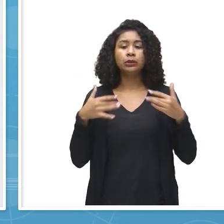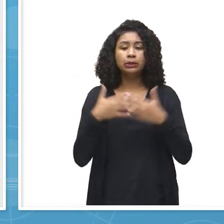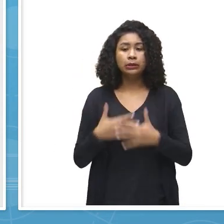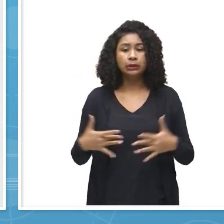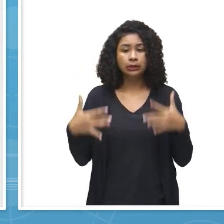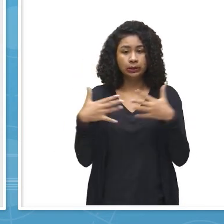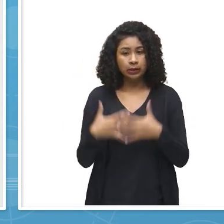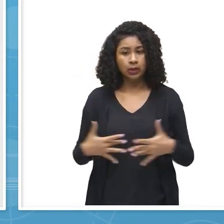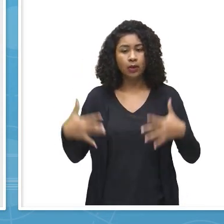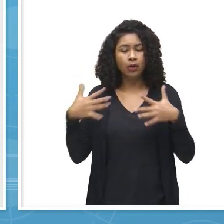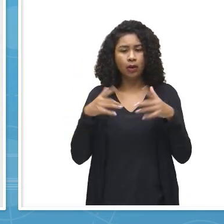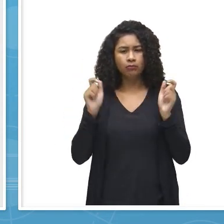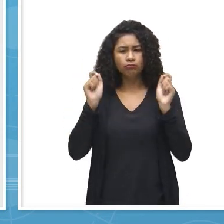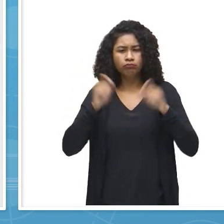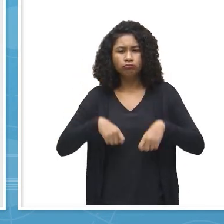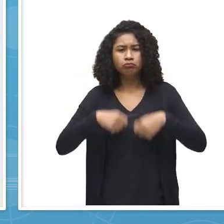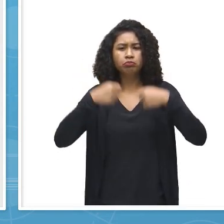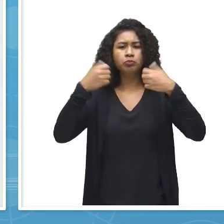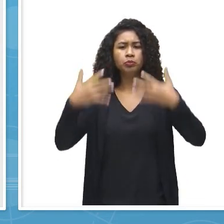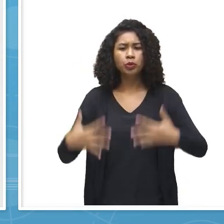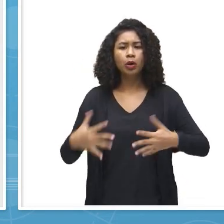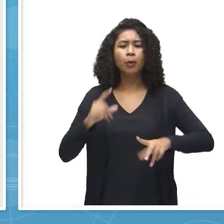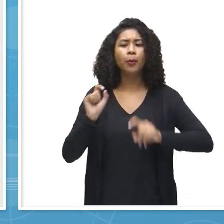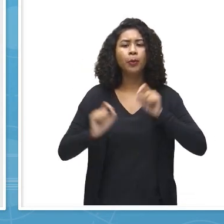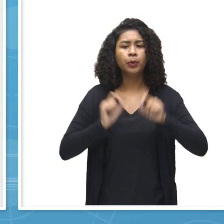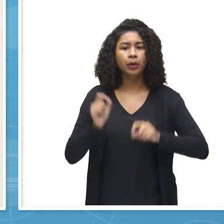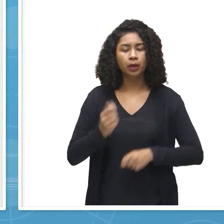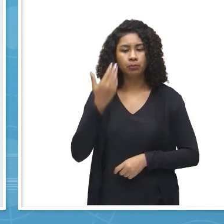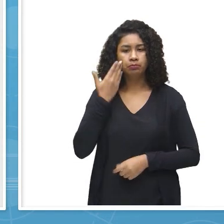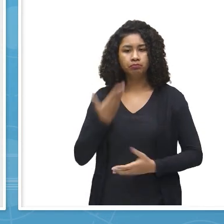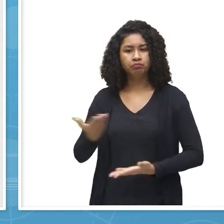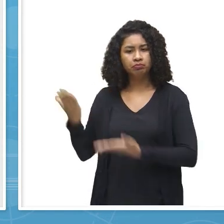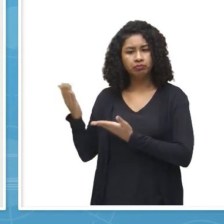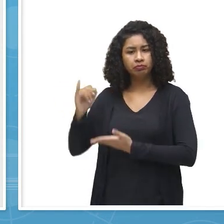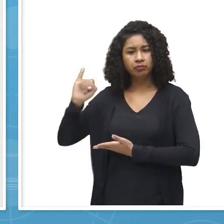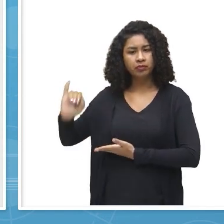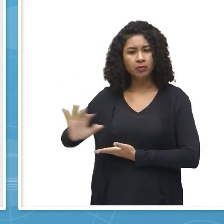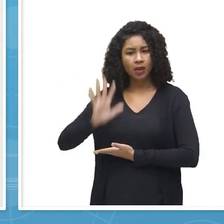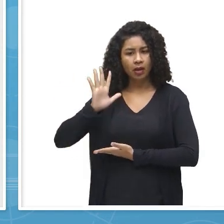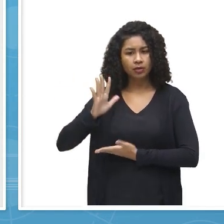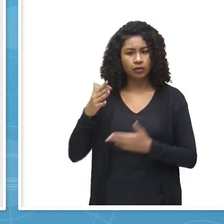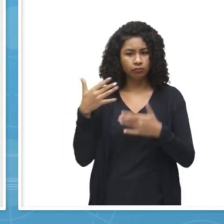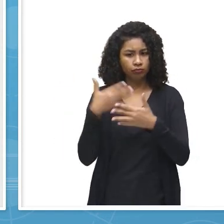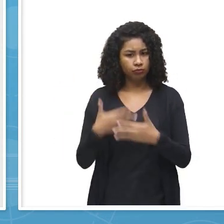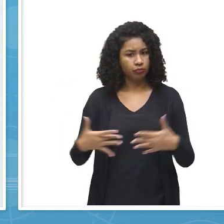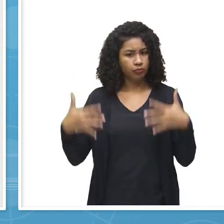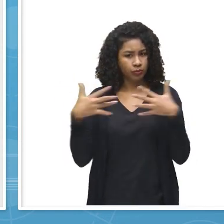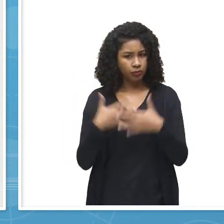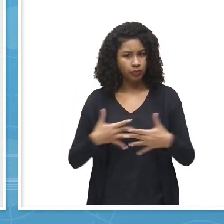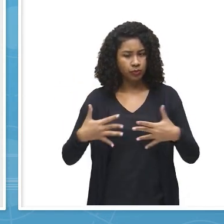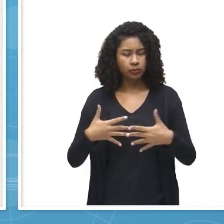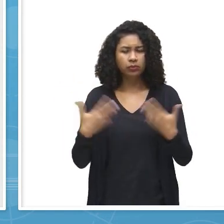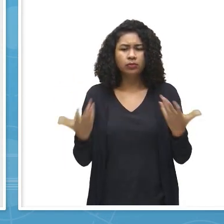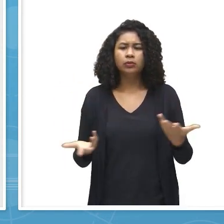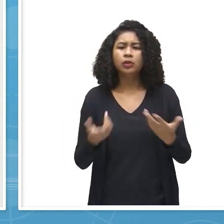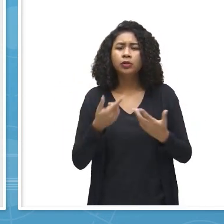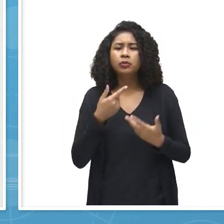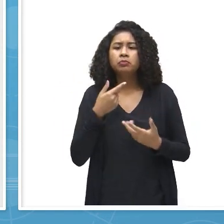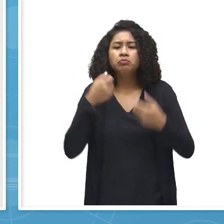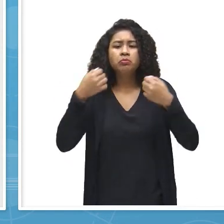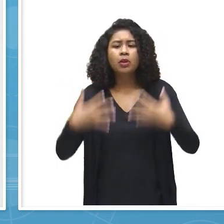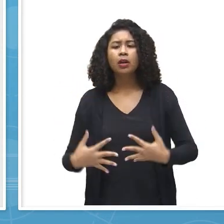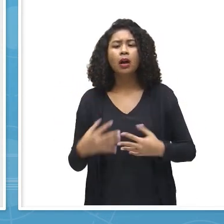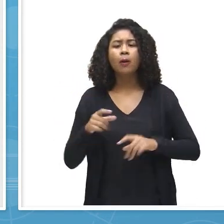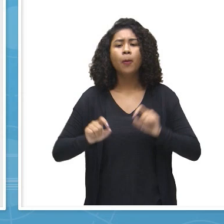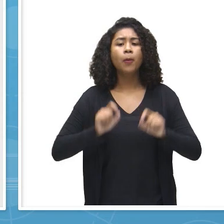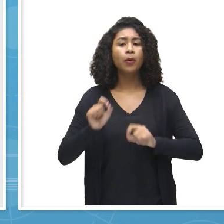quê? Aqui a gente tem um esquema do tecido epitelial. Então, o que a gente pode já falar aqui sobre ele? O tecido